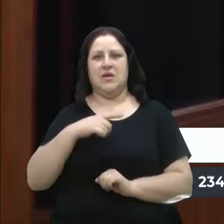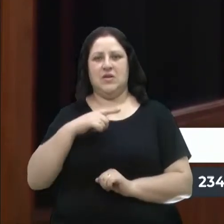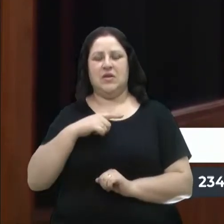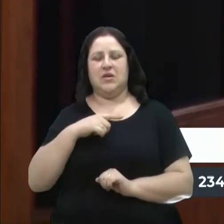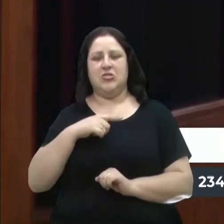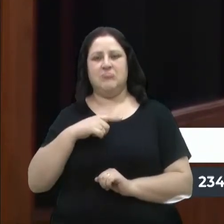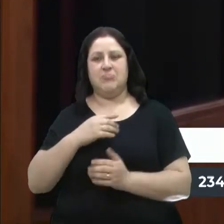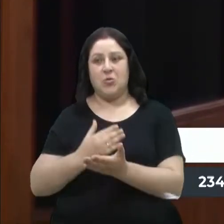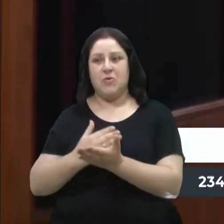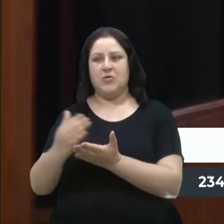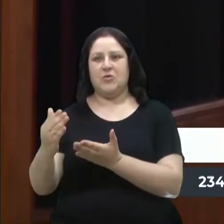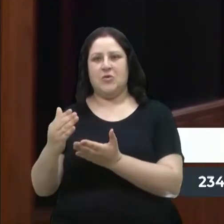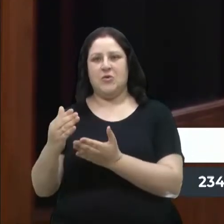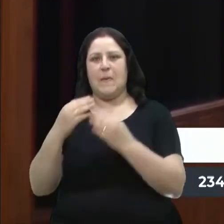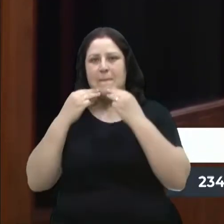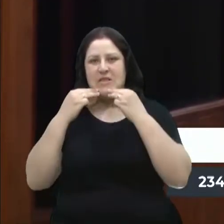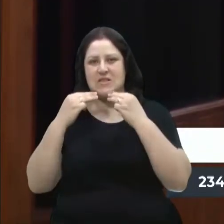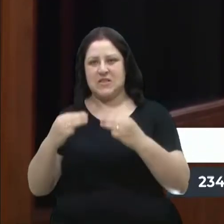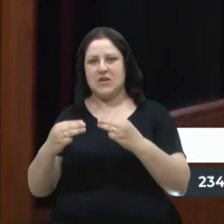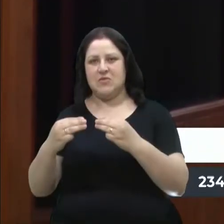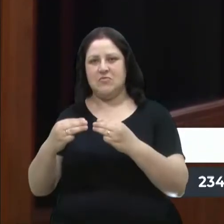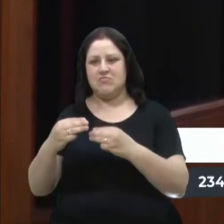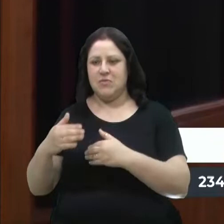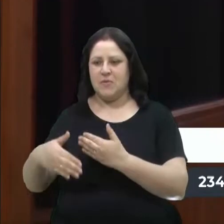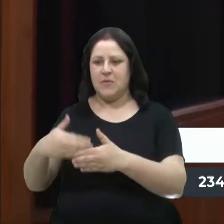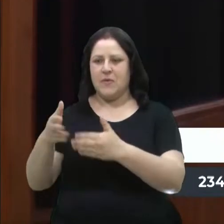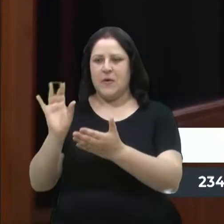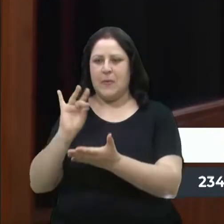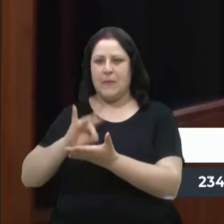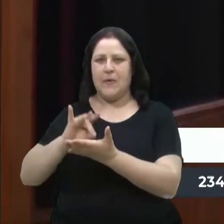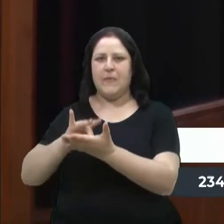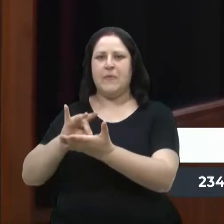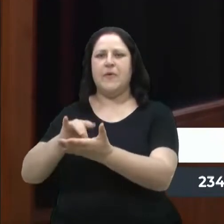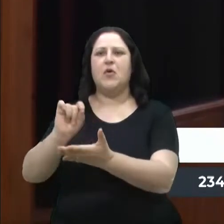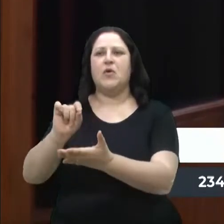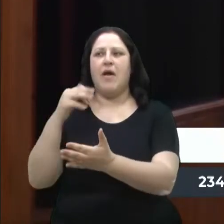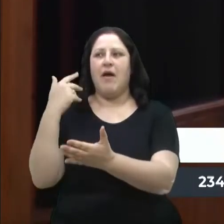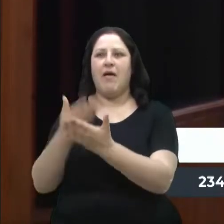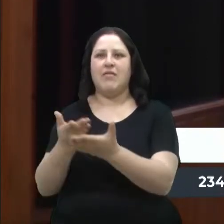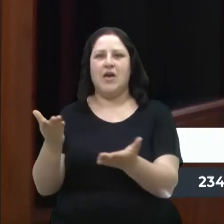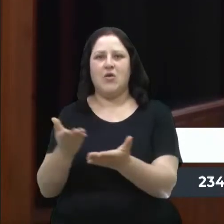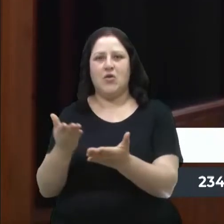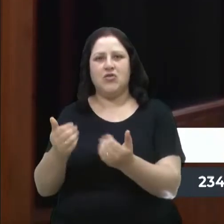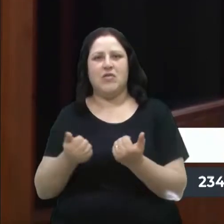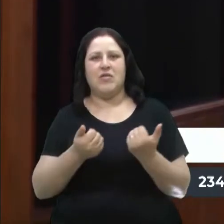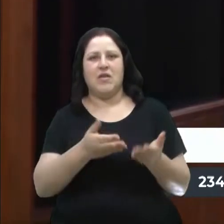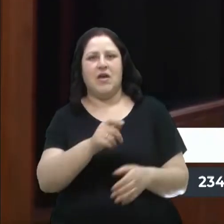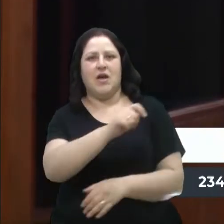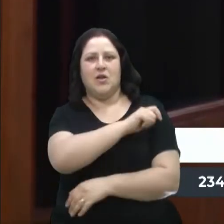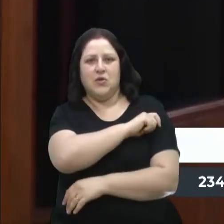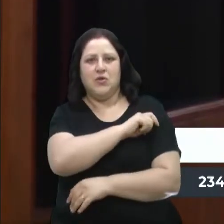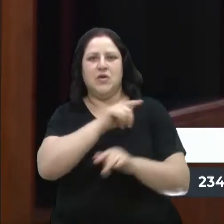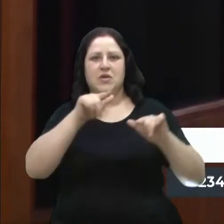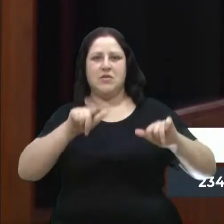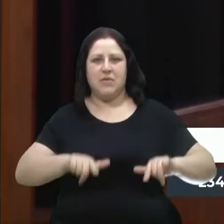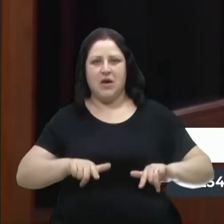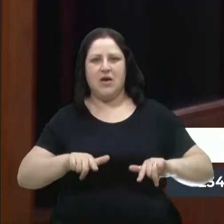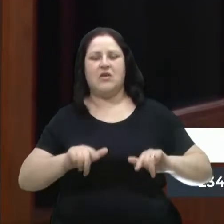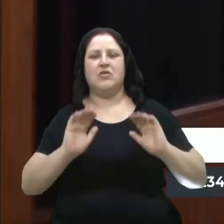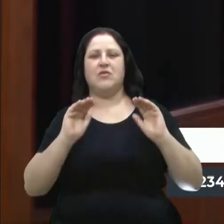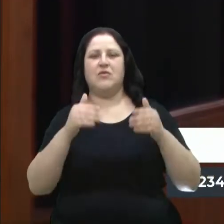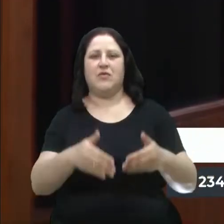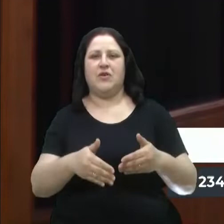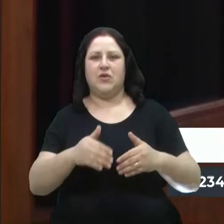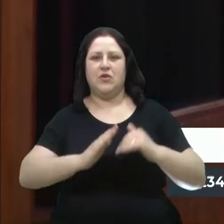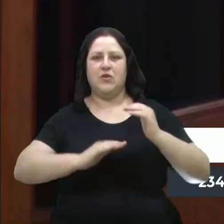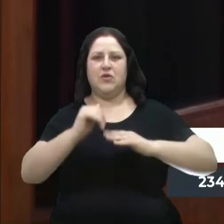e se mantém oportunizar aos educandos um espaço destinado à construção do conhecimento aos